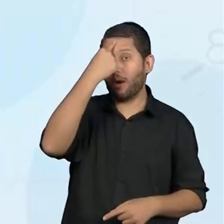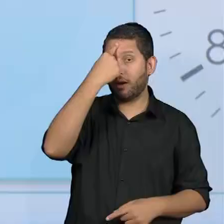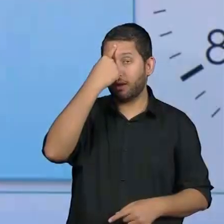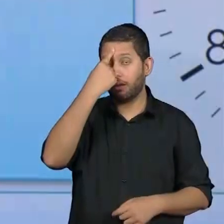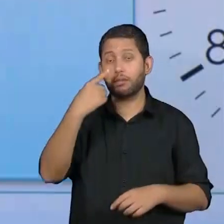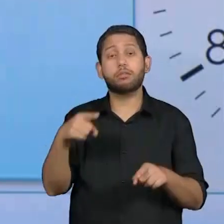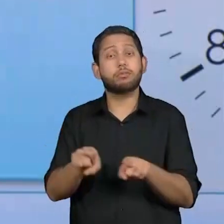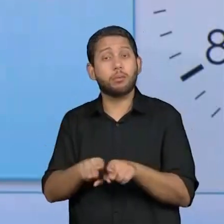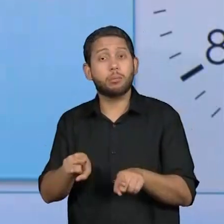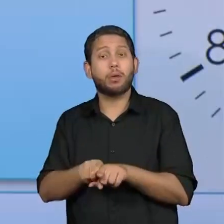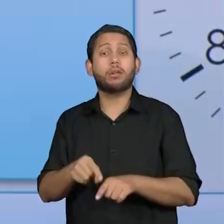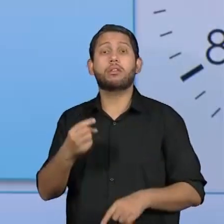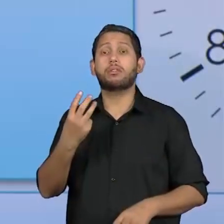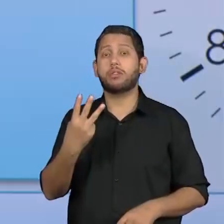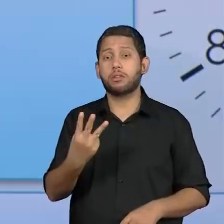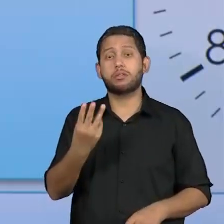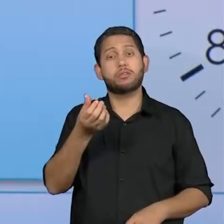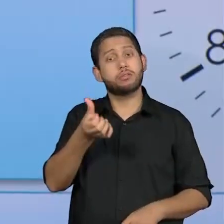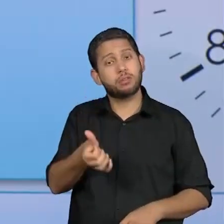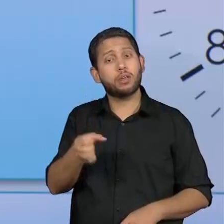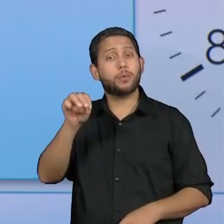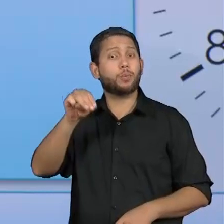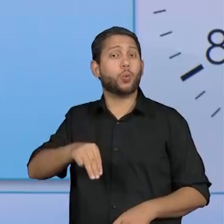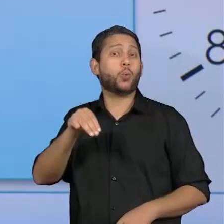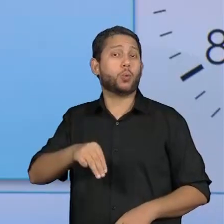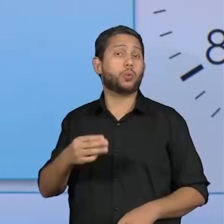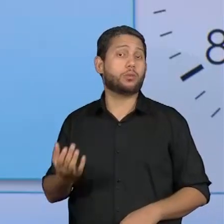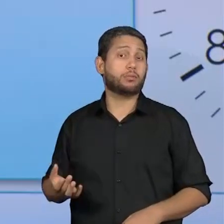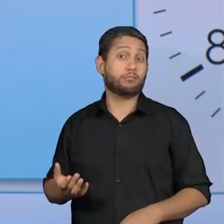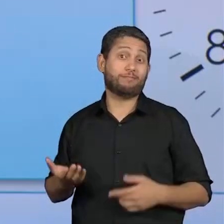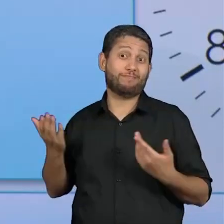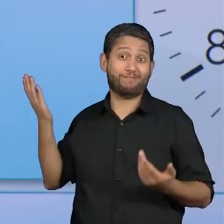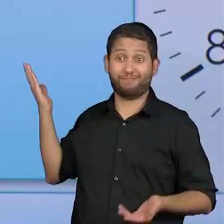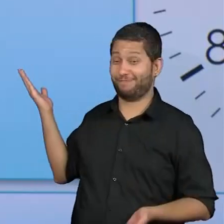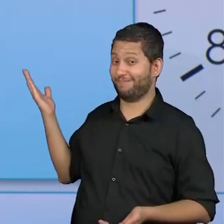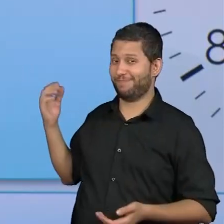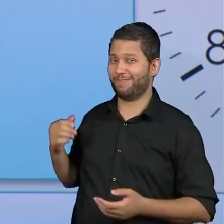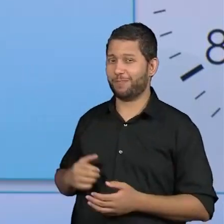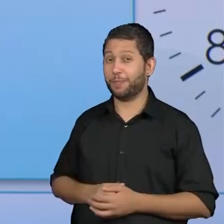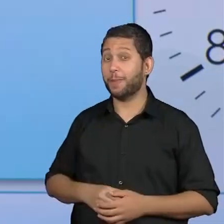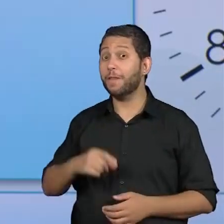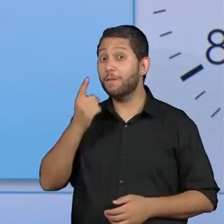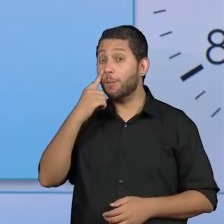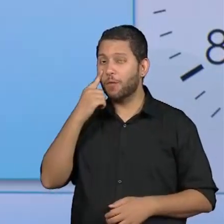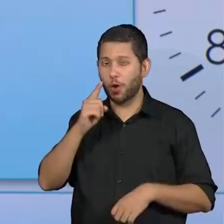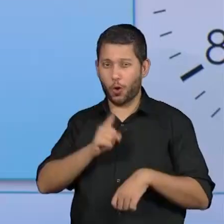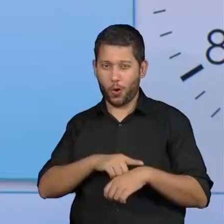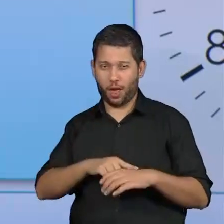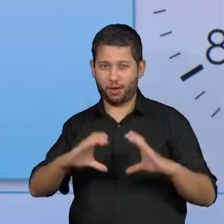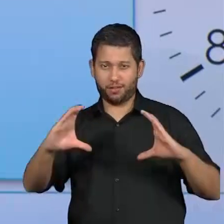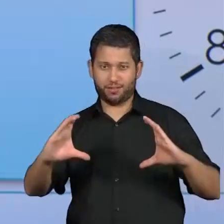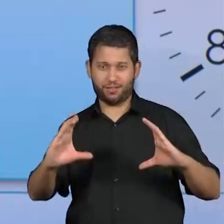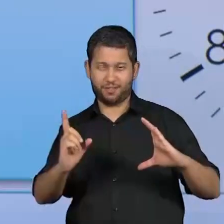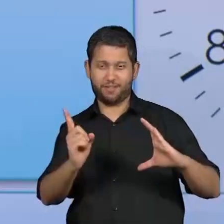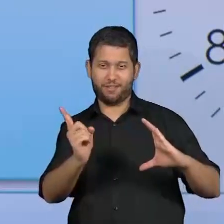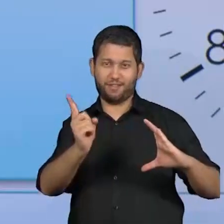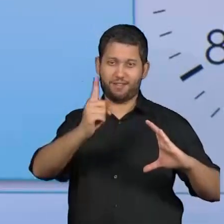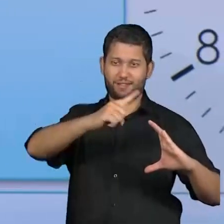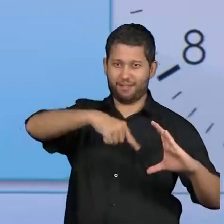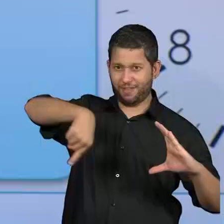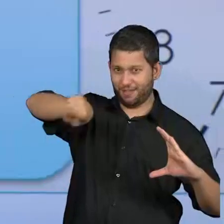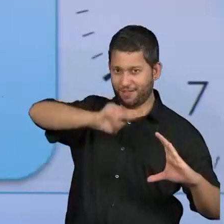hora e 36 minutos. Então, vamos rodar lá no relógio 1 hora e